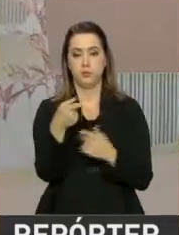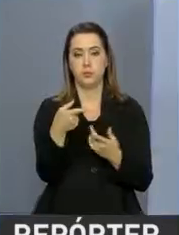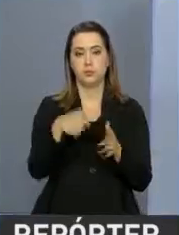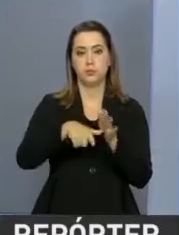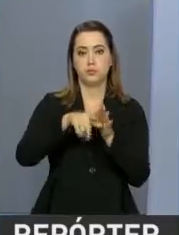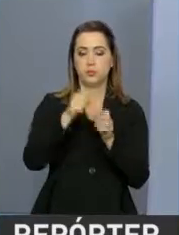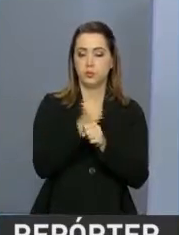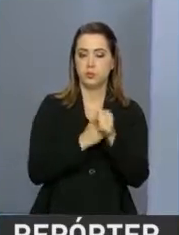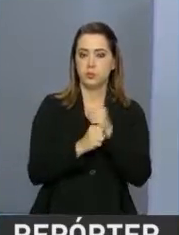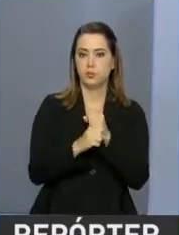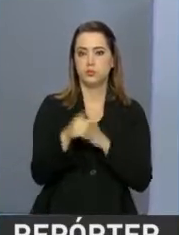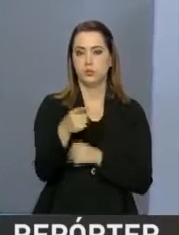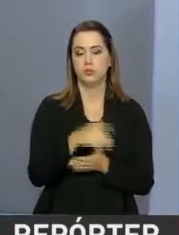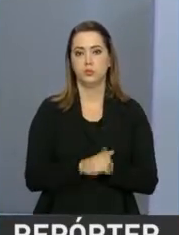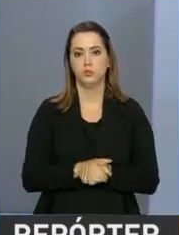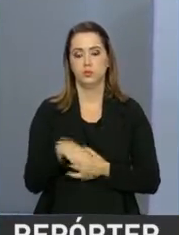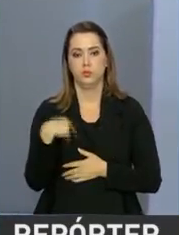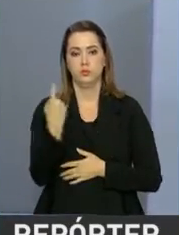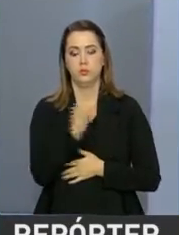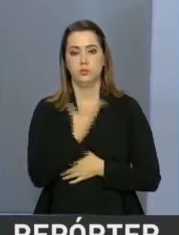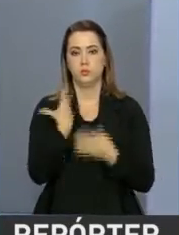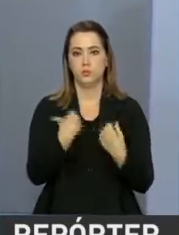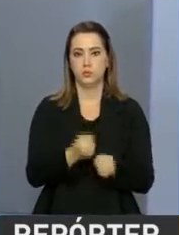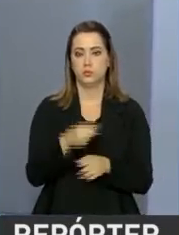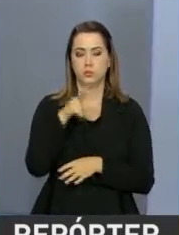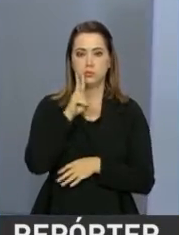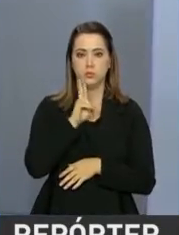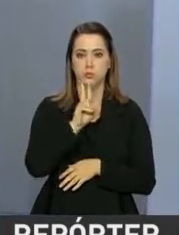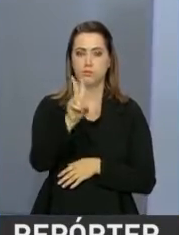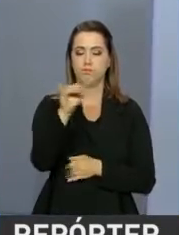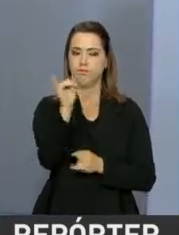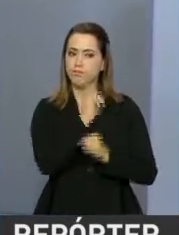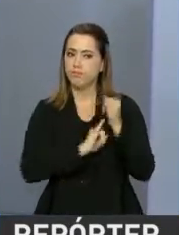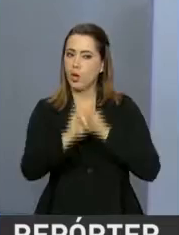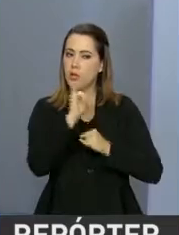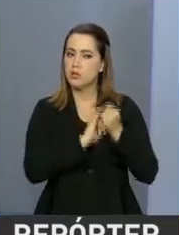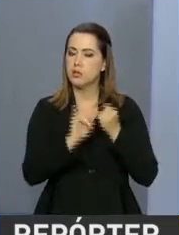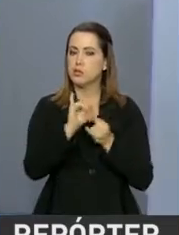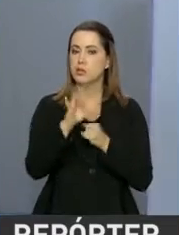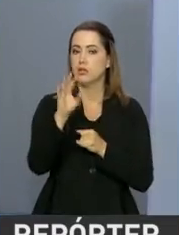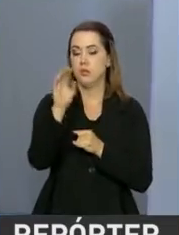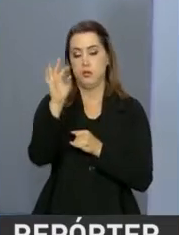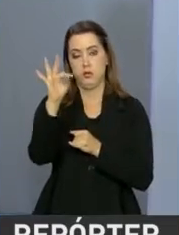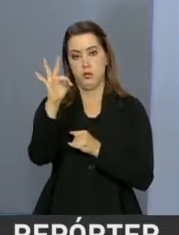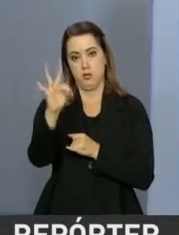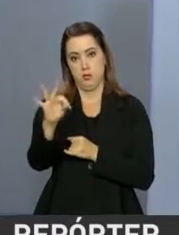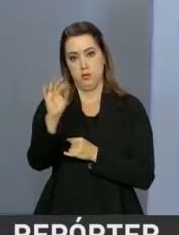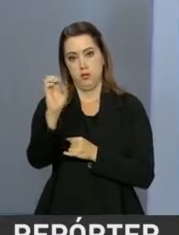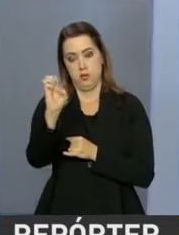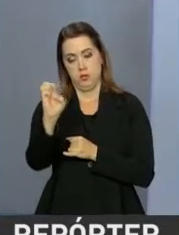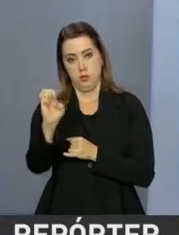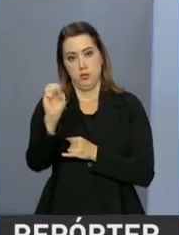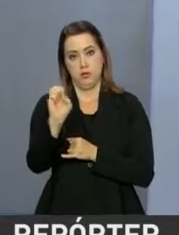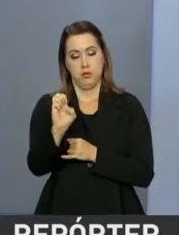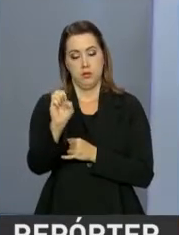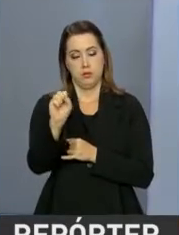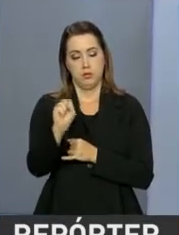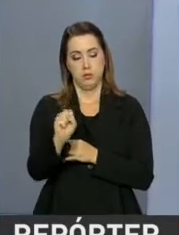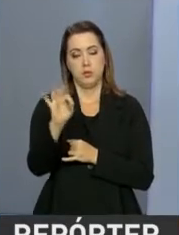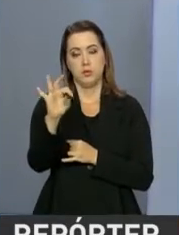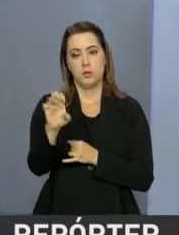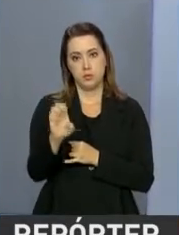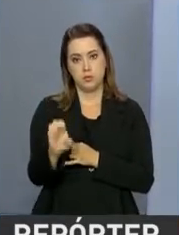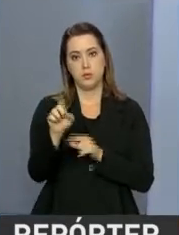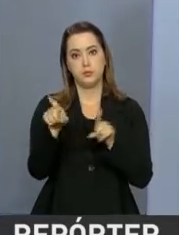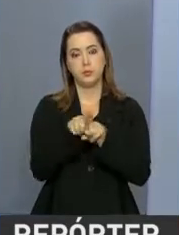à eleição vamos receber as informações do Tribunal Superior Eleitoral e as informações já foram inclusive trabalhada pelo tribunal